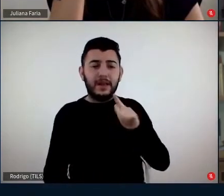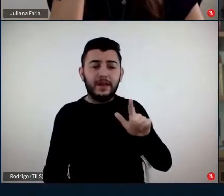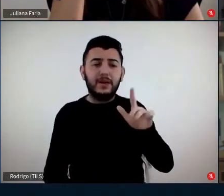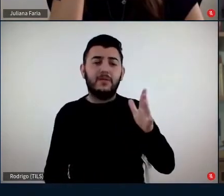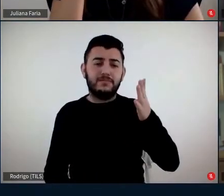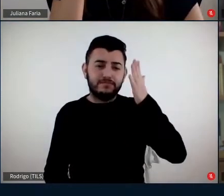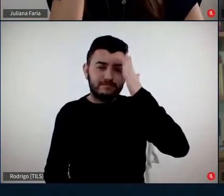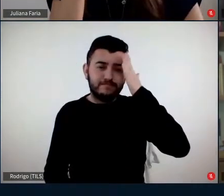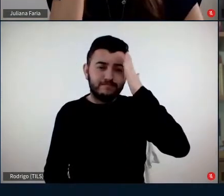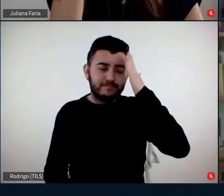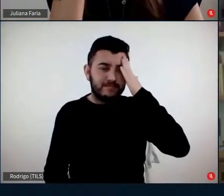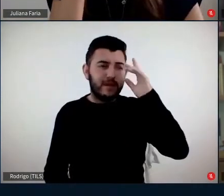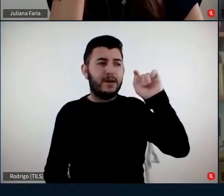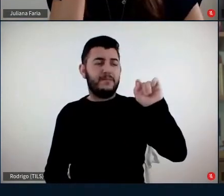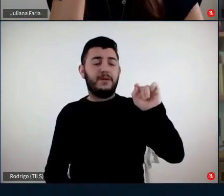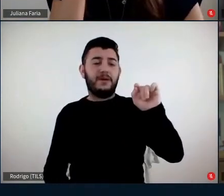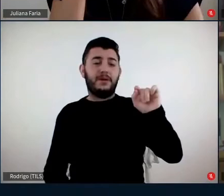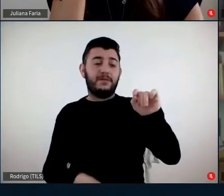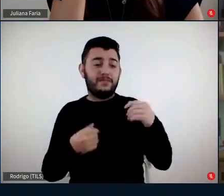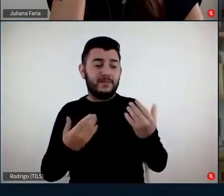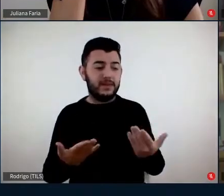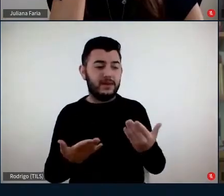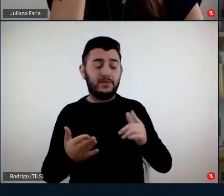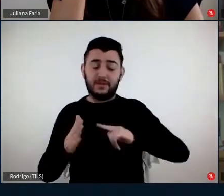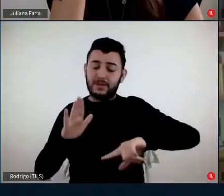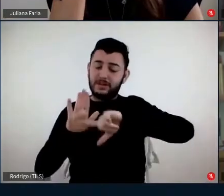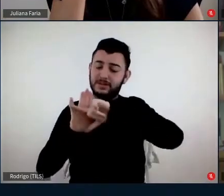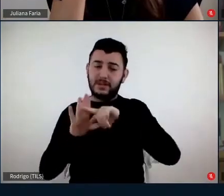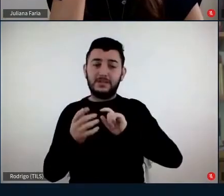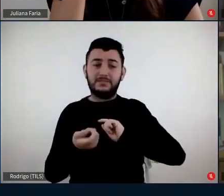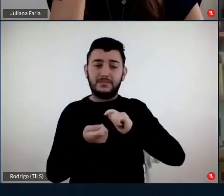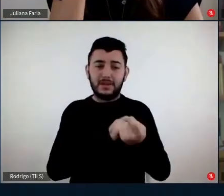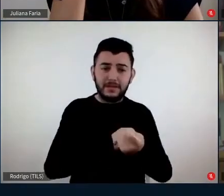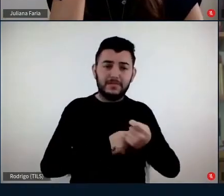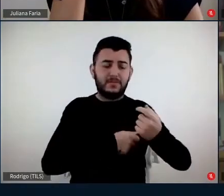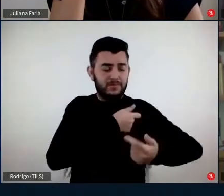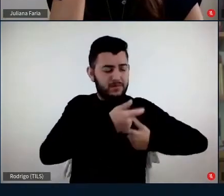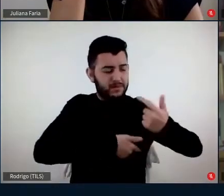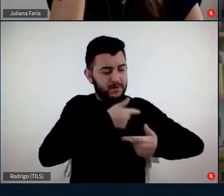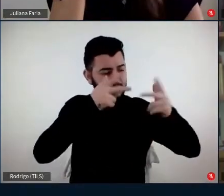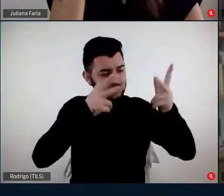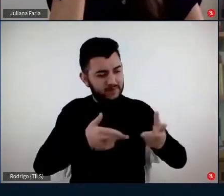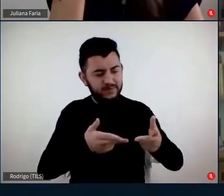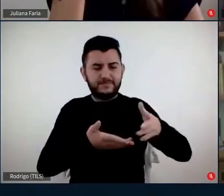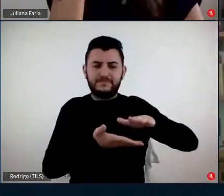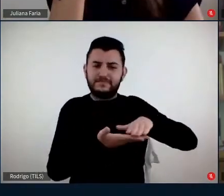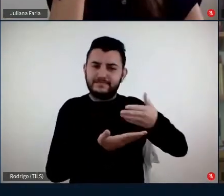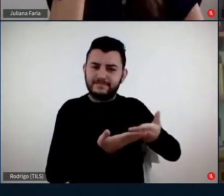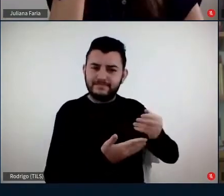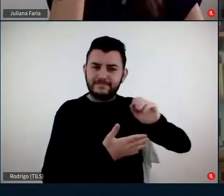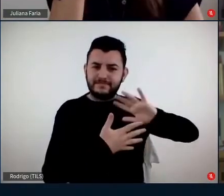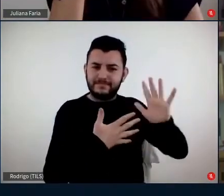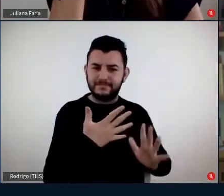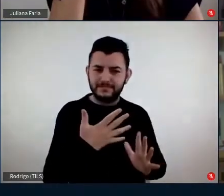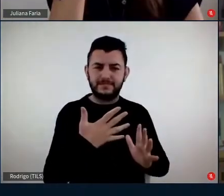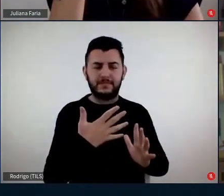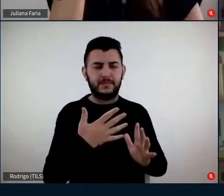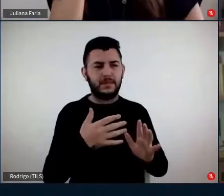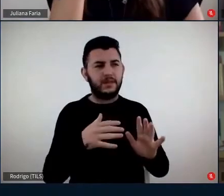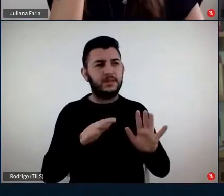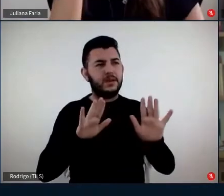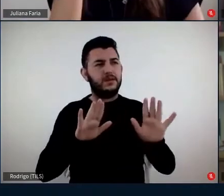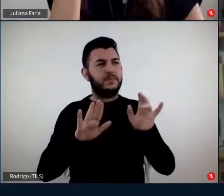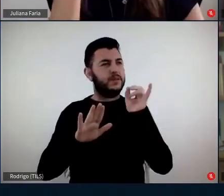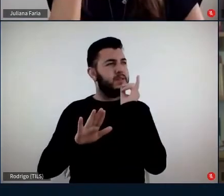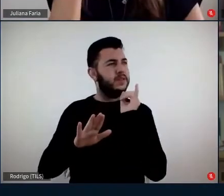rápida, de se tornar um intérprete. E aí tirar aquela questão de ser um intérprete que veio de um